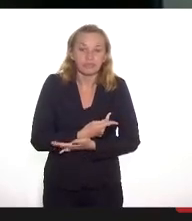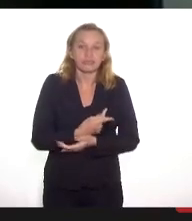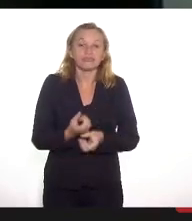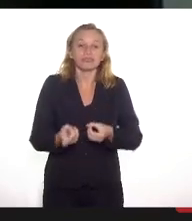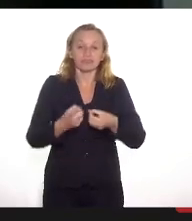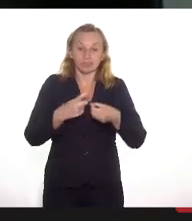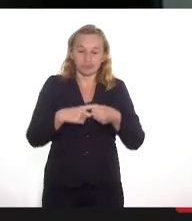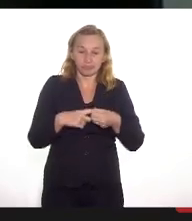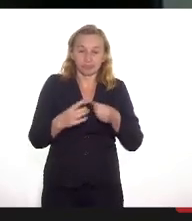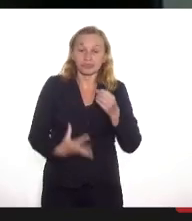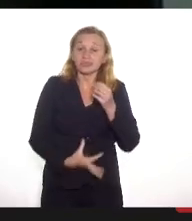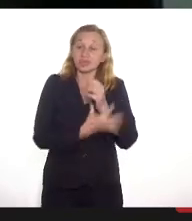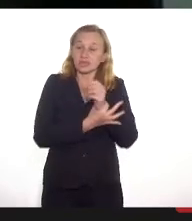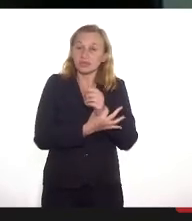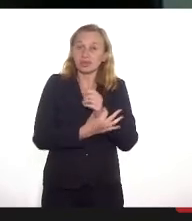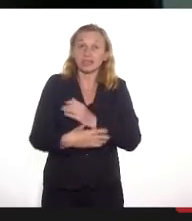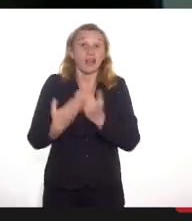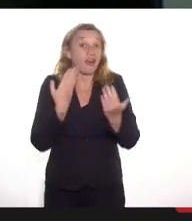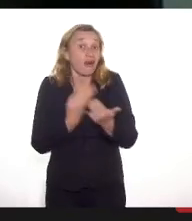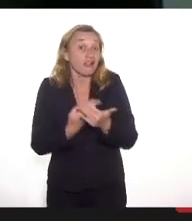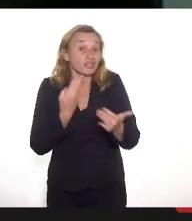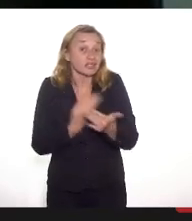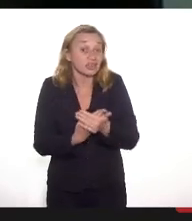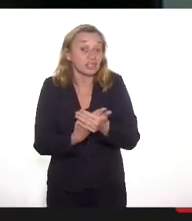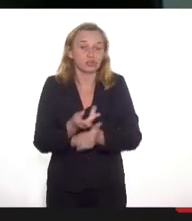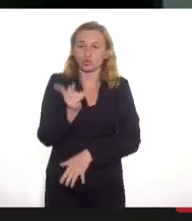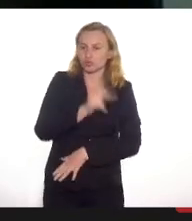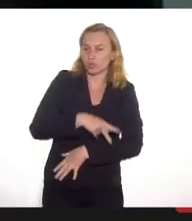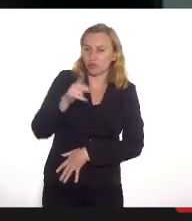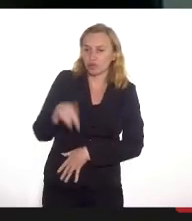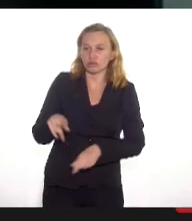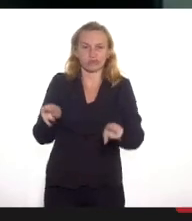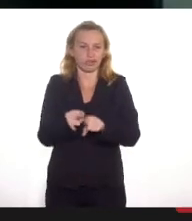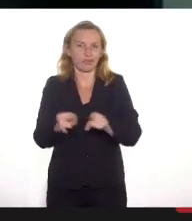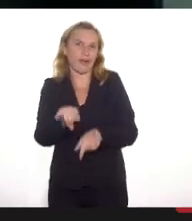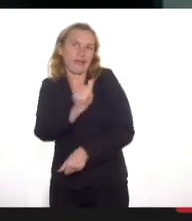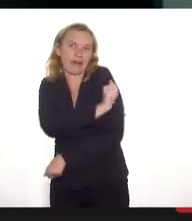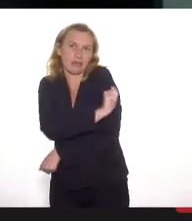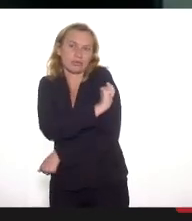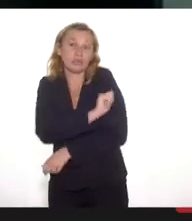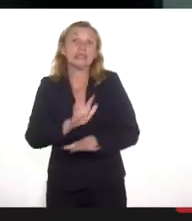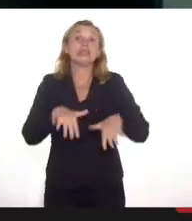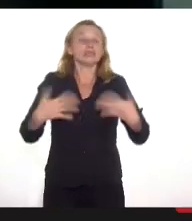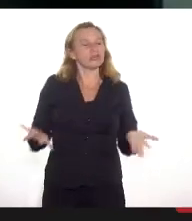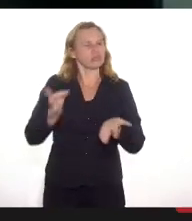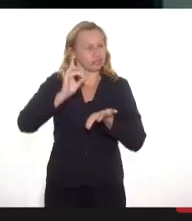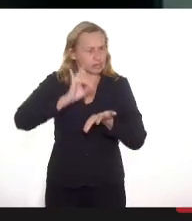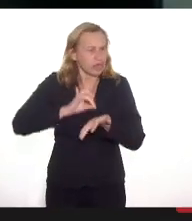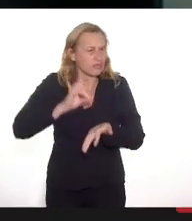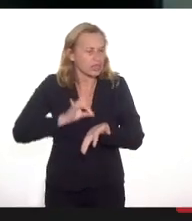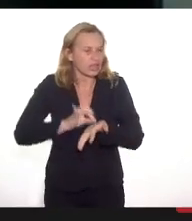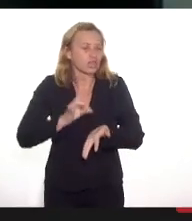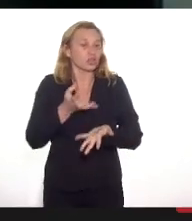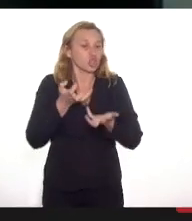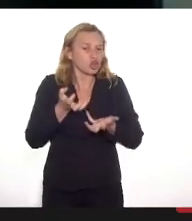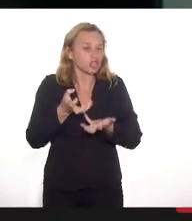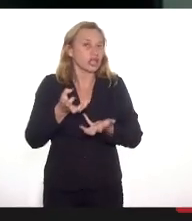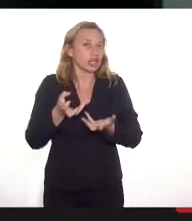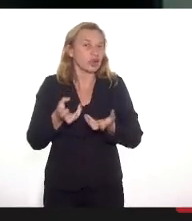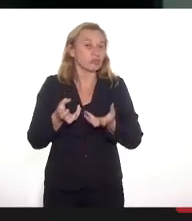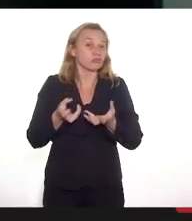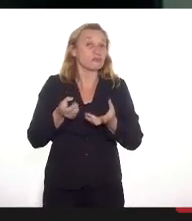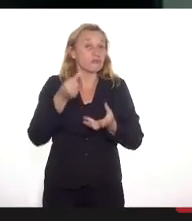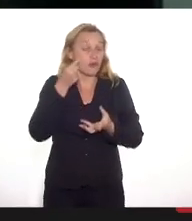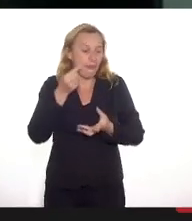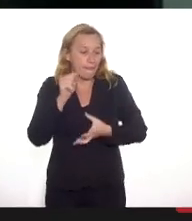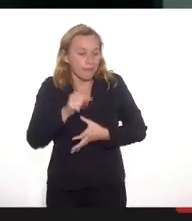retornar com segurança as aulas tanto dos professores quanto dos alunos Então na verdade o que a gente está querendo construir